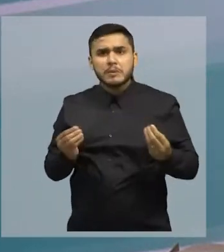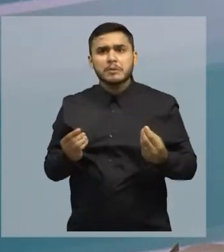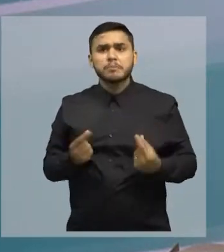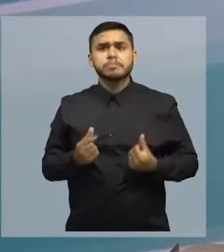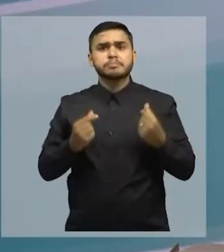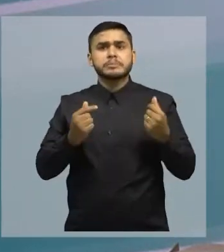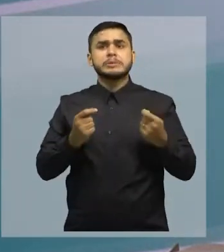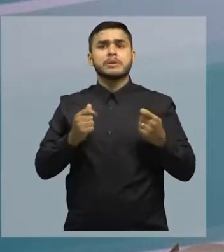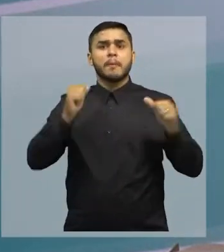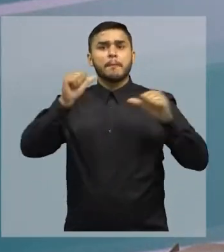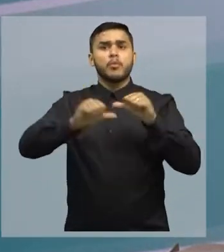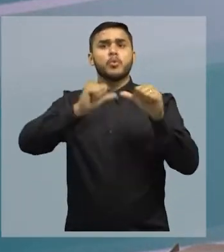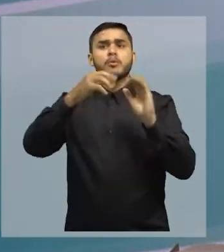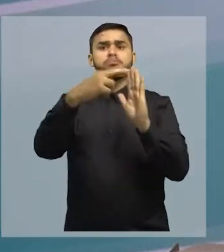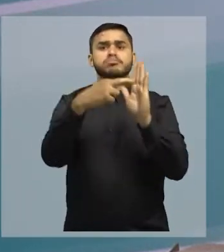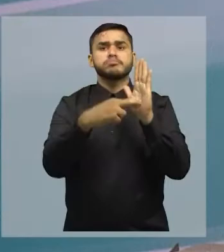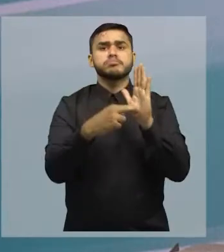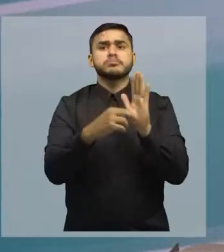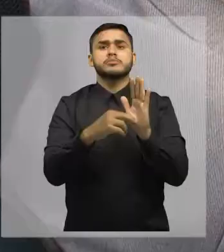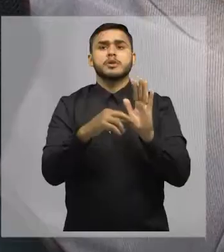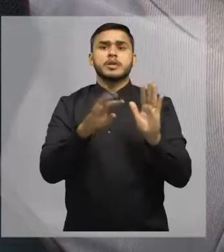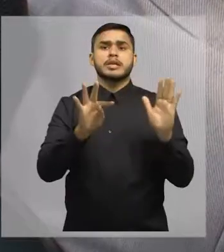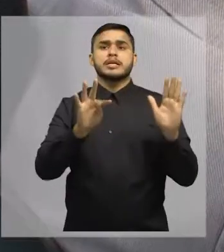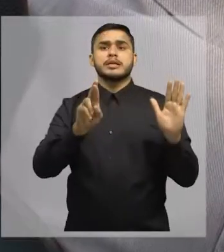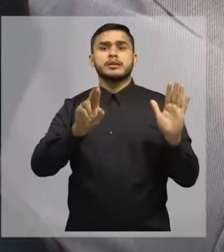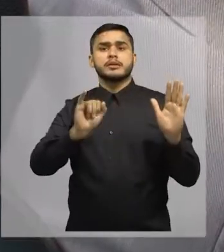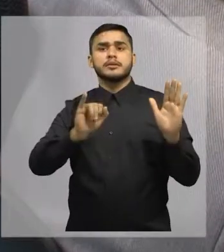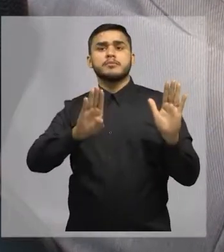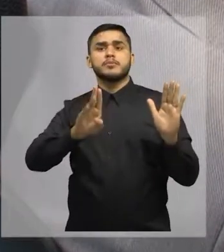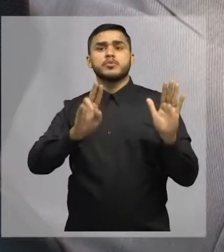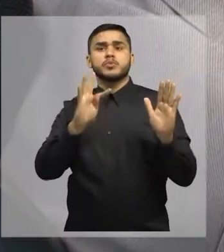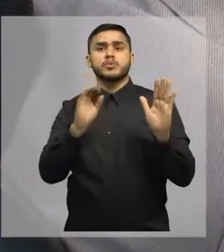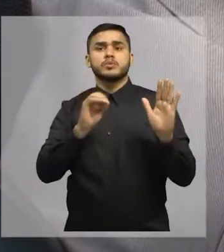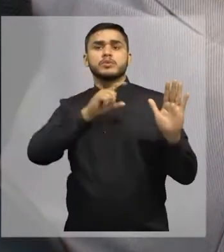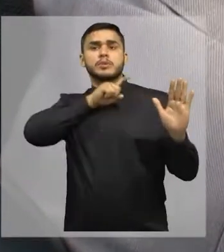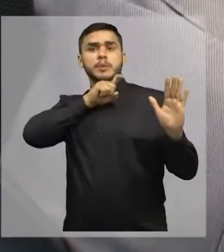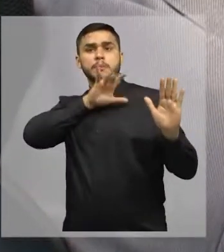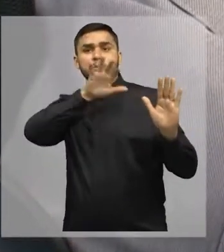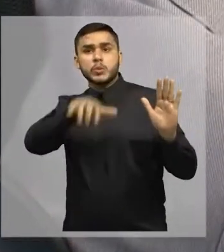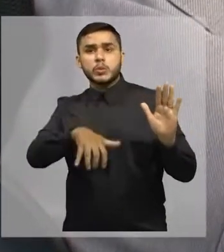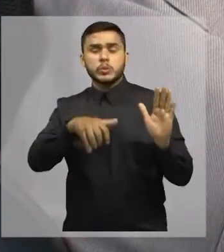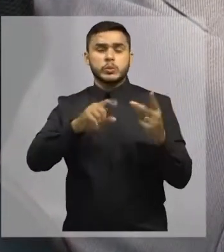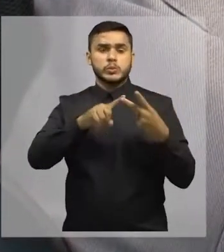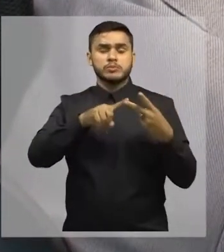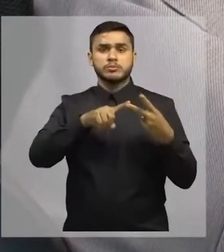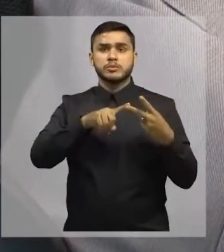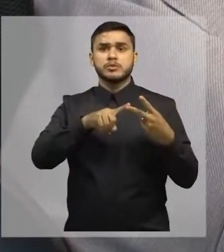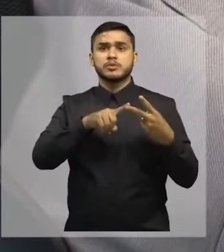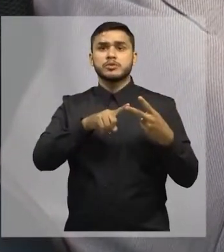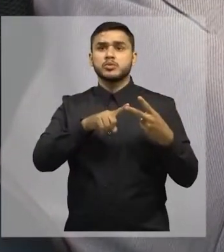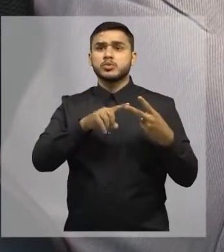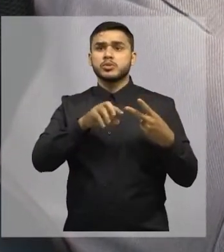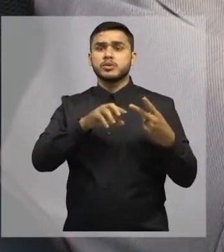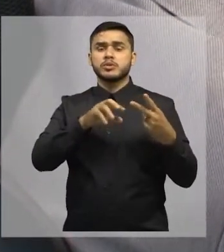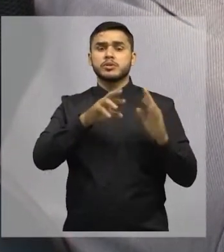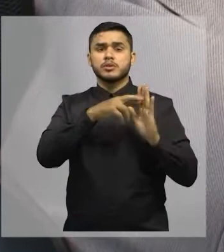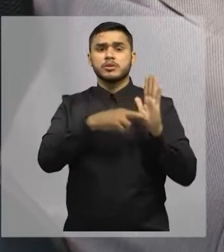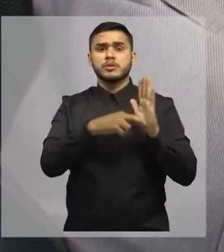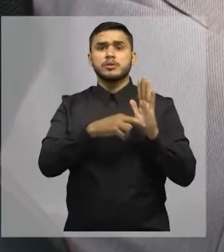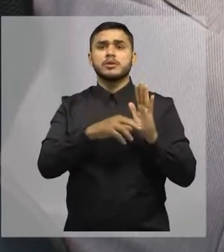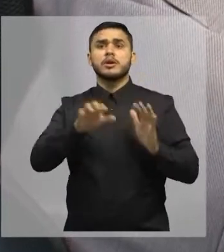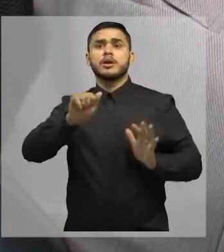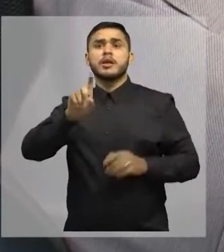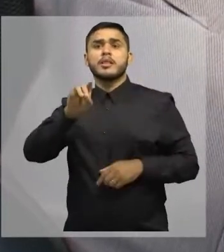reformas, né? A incapacidade de fazer reforma tributária, administrativa, a reforma que passou, a reforma da Previdência, foi a reforma do Rodrigo